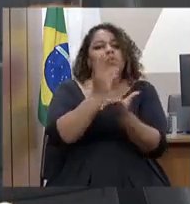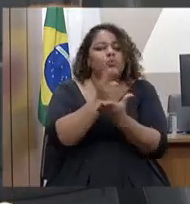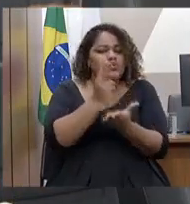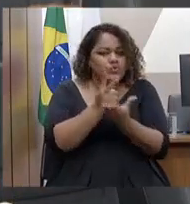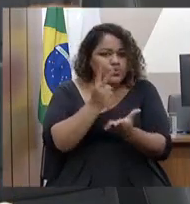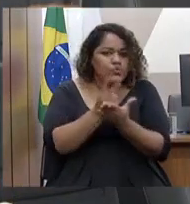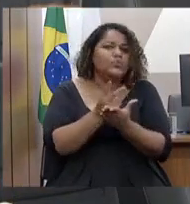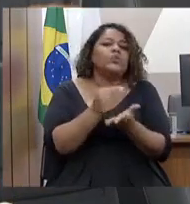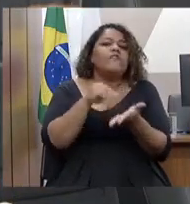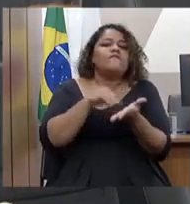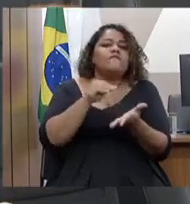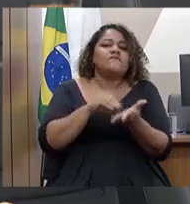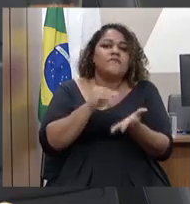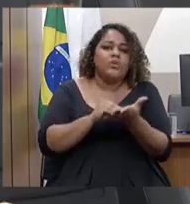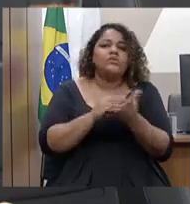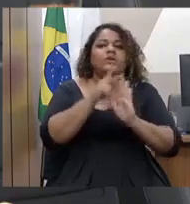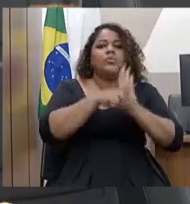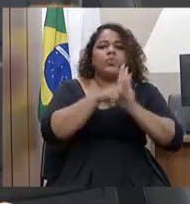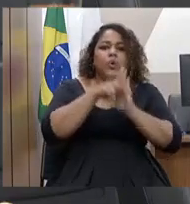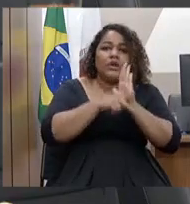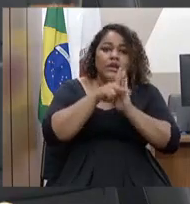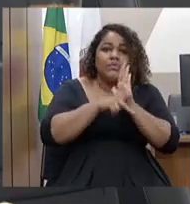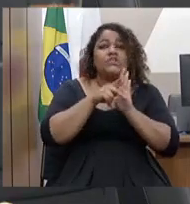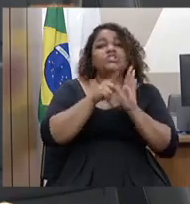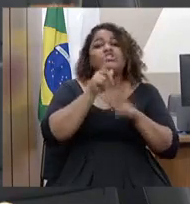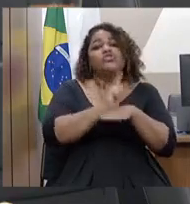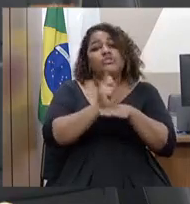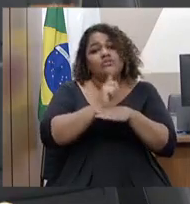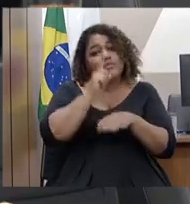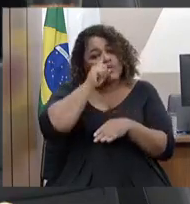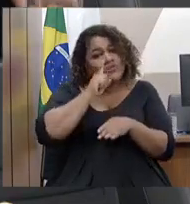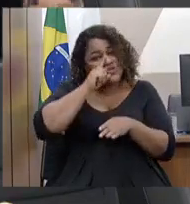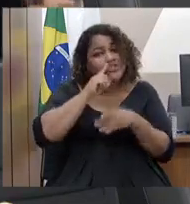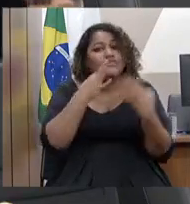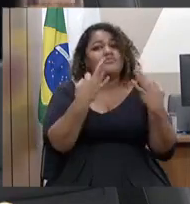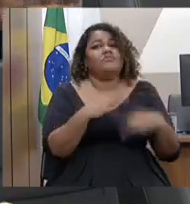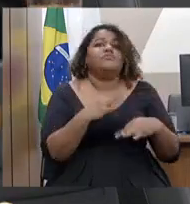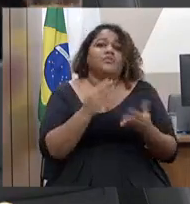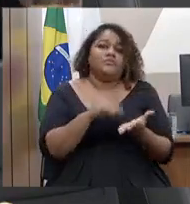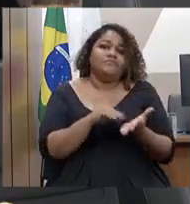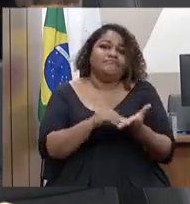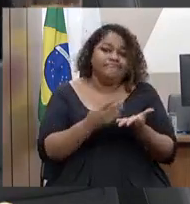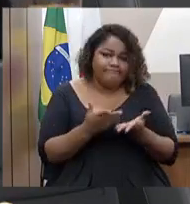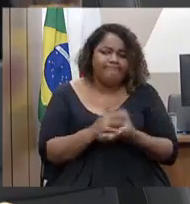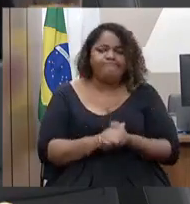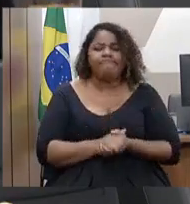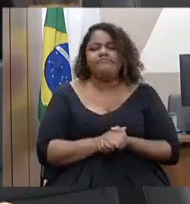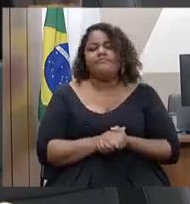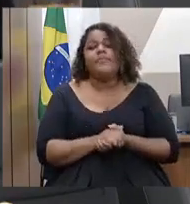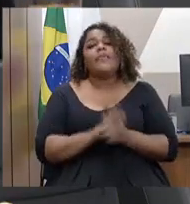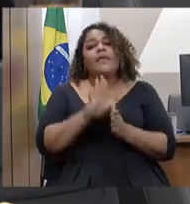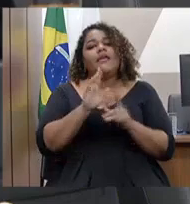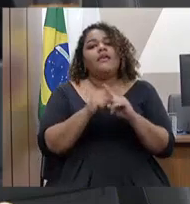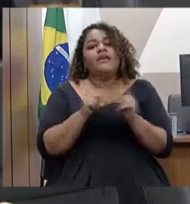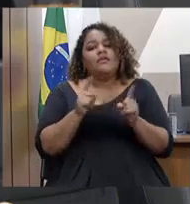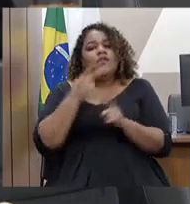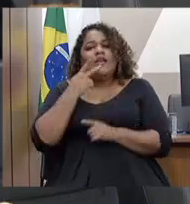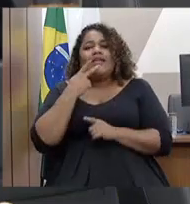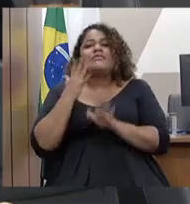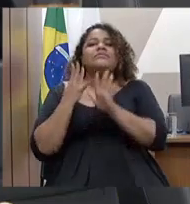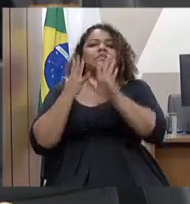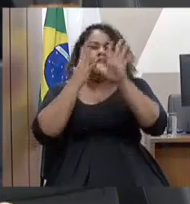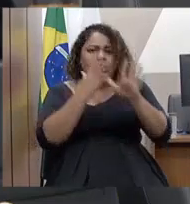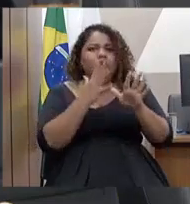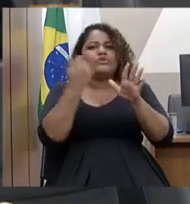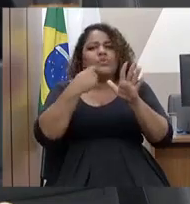de gerenciamento de risco adequado mas enfim eu vou falar um pouco do do da análise ergonômica do trabalho porque eu acho que ela precisa ser um pouco